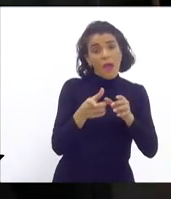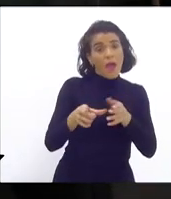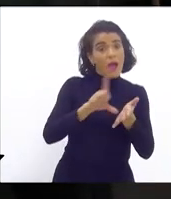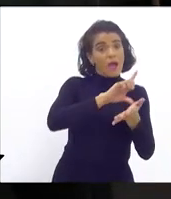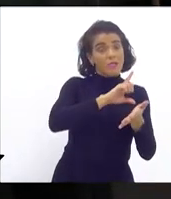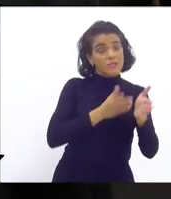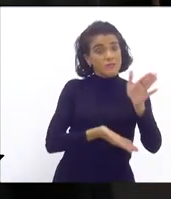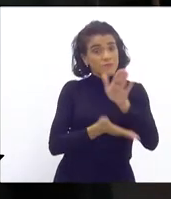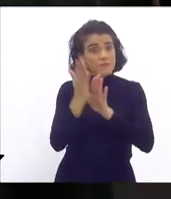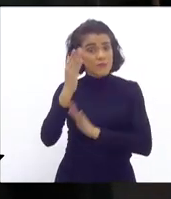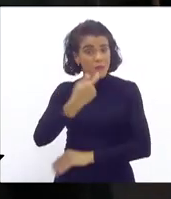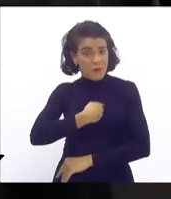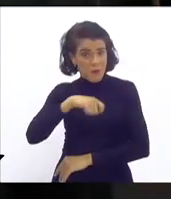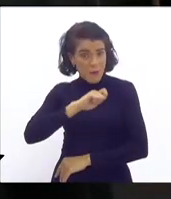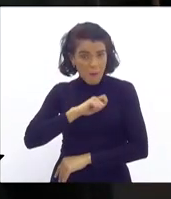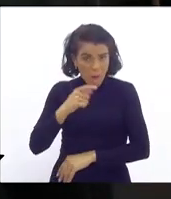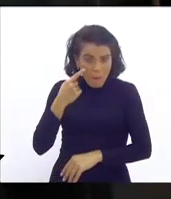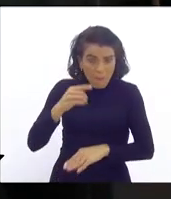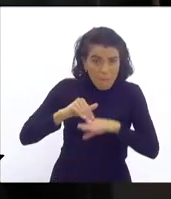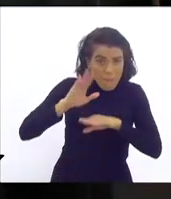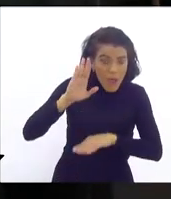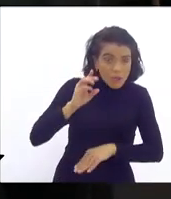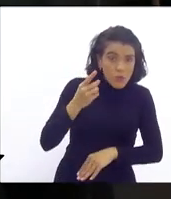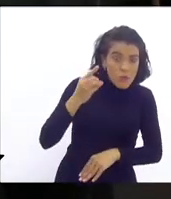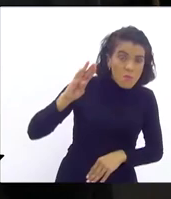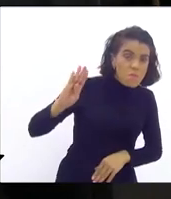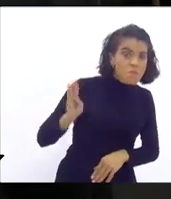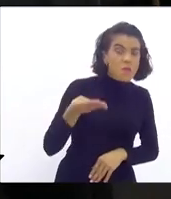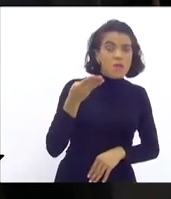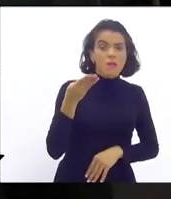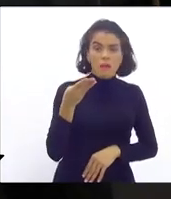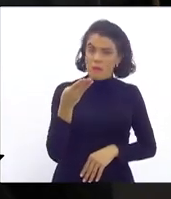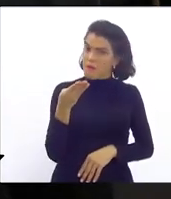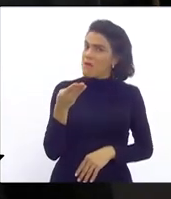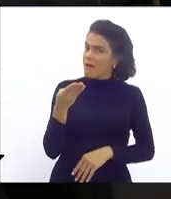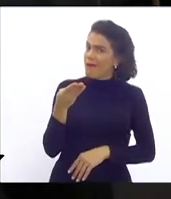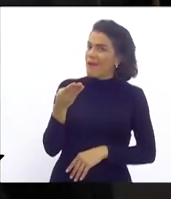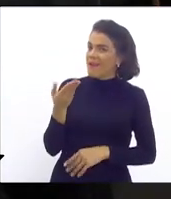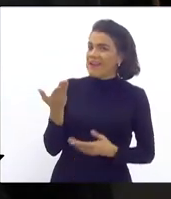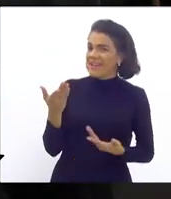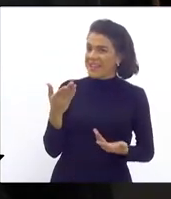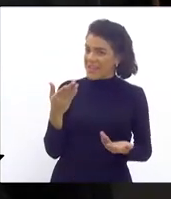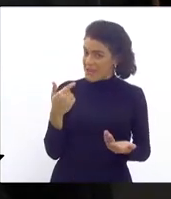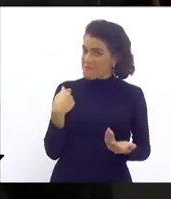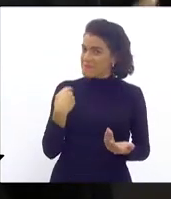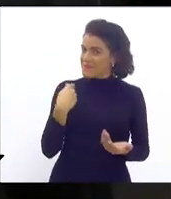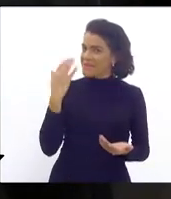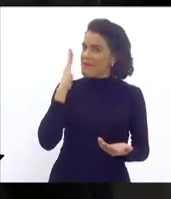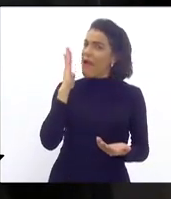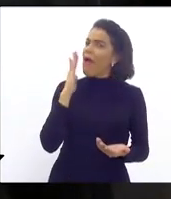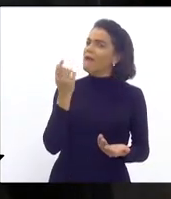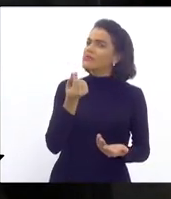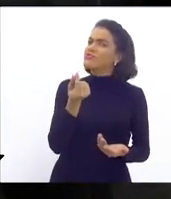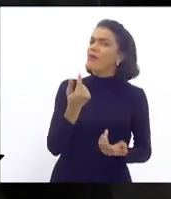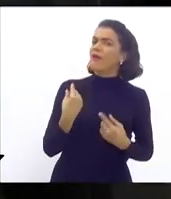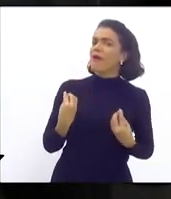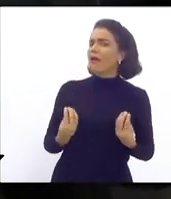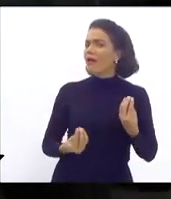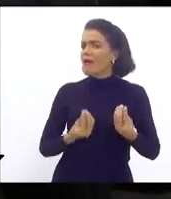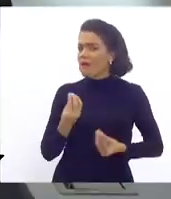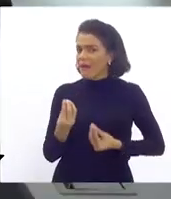mais de um milhão lá os acionistas foram para lá a gente também tem que saber né perfeito esse dinheiro perfeito